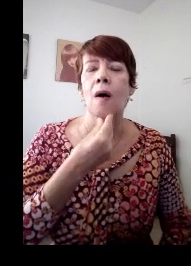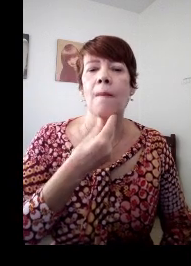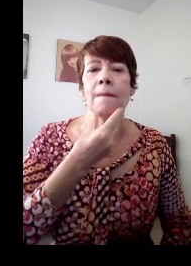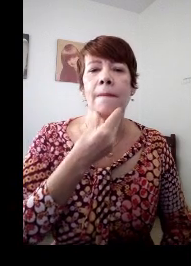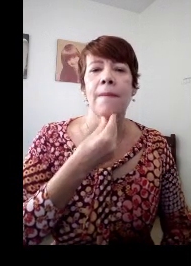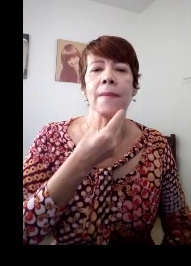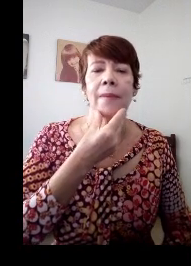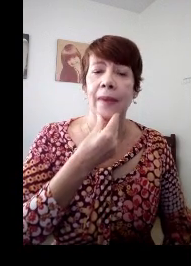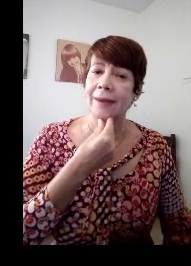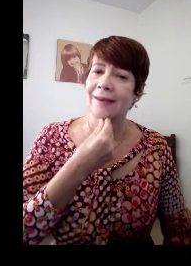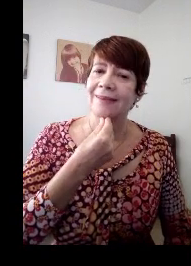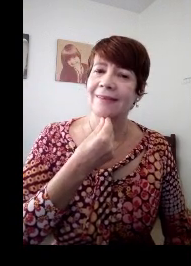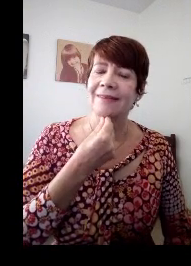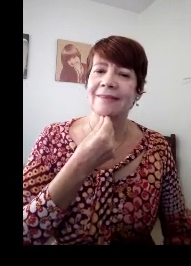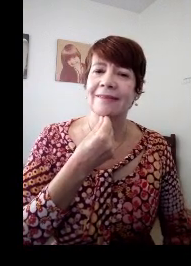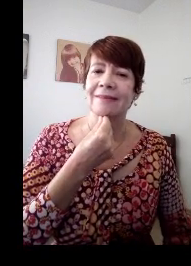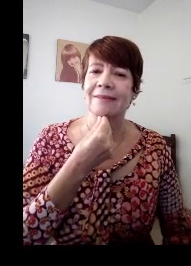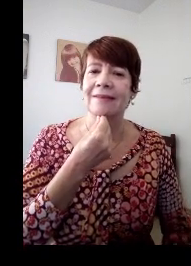um homem